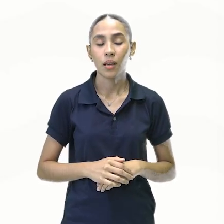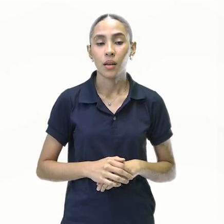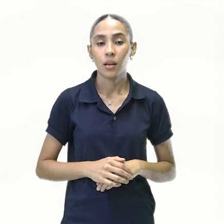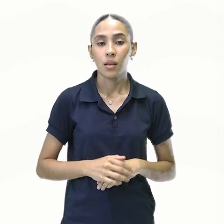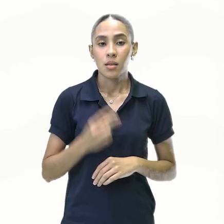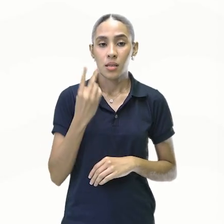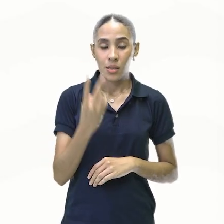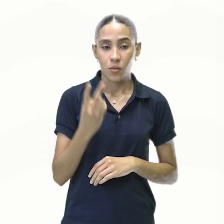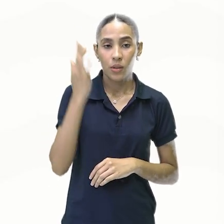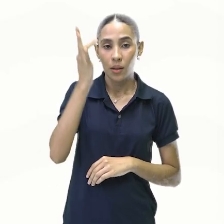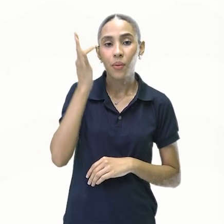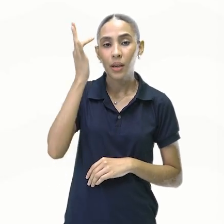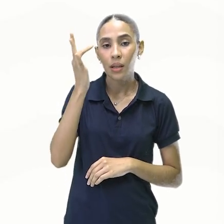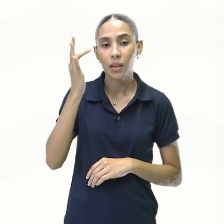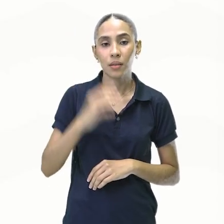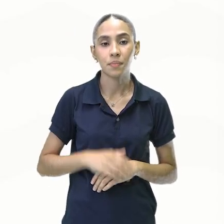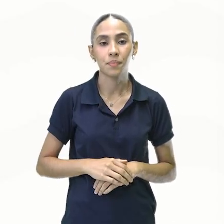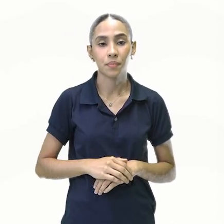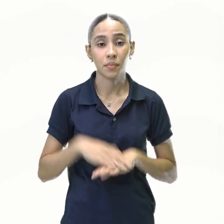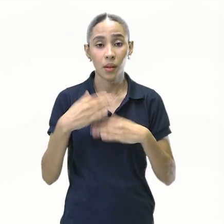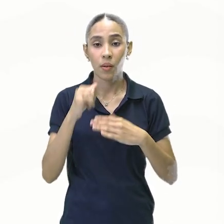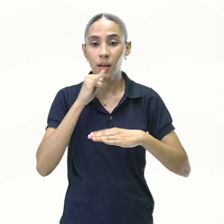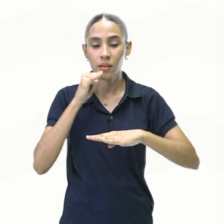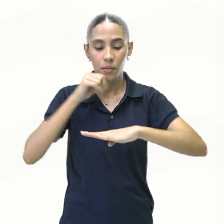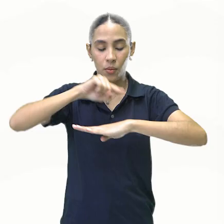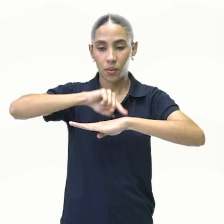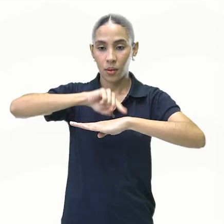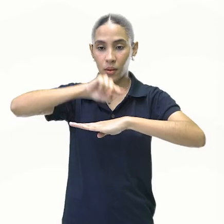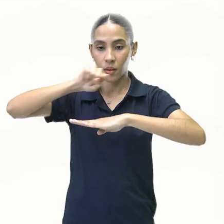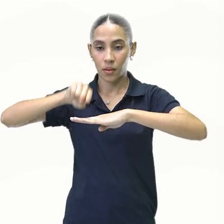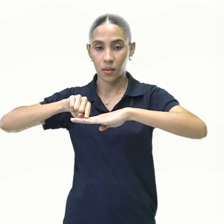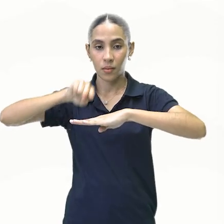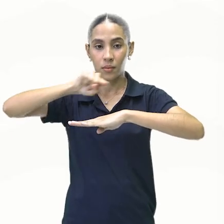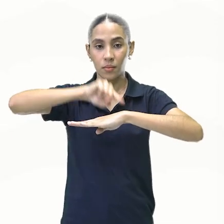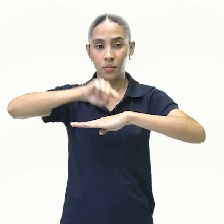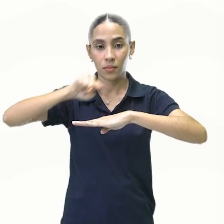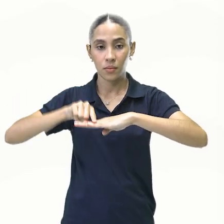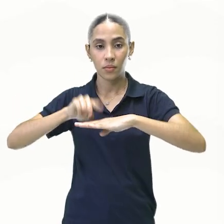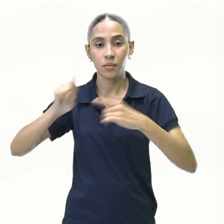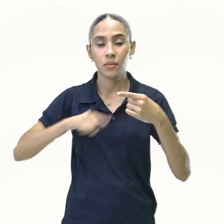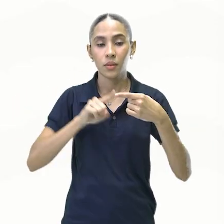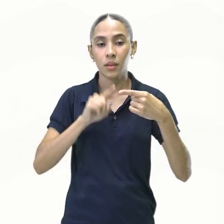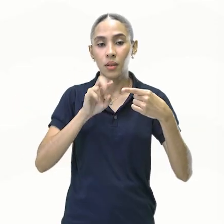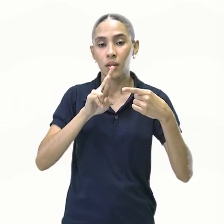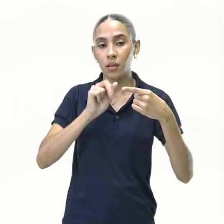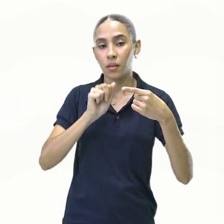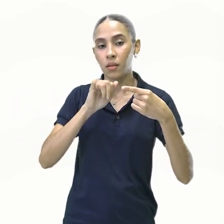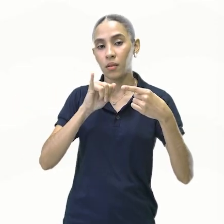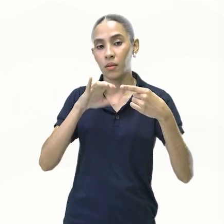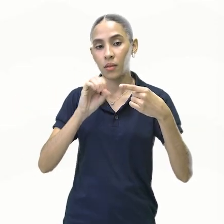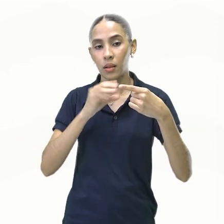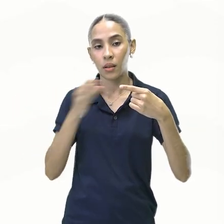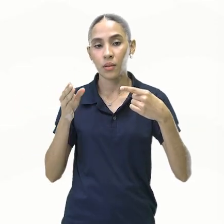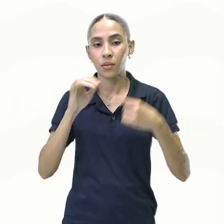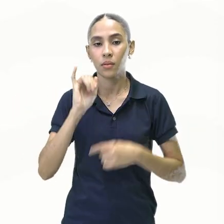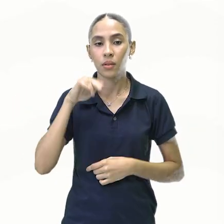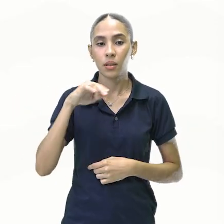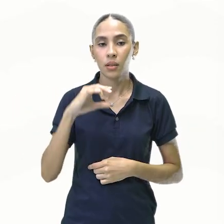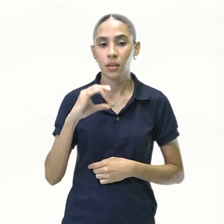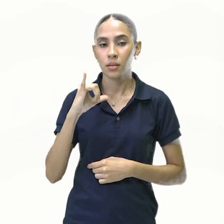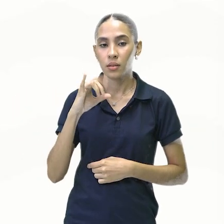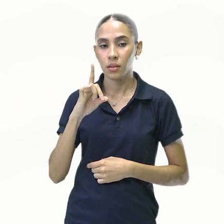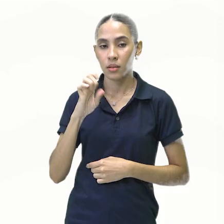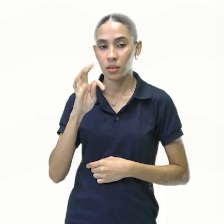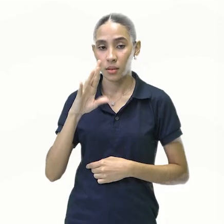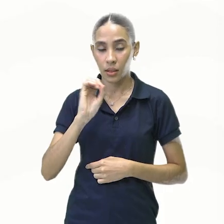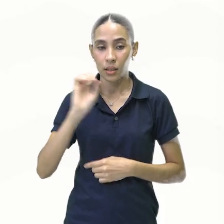reflexão. O ângulo de incidência, que é formado entre o raio incidente e a reta normal, esse cidadão aqui, ó, o